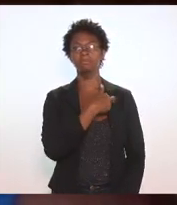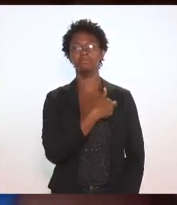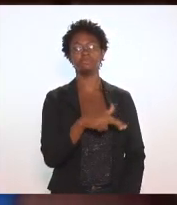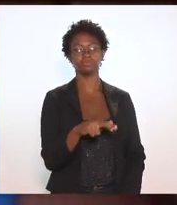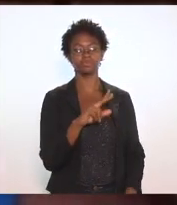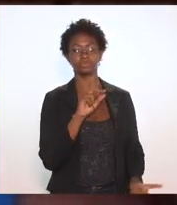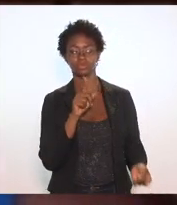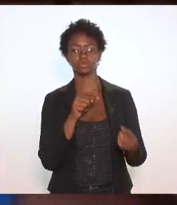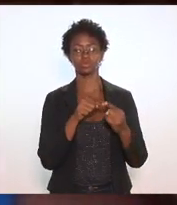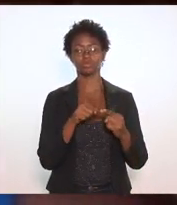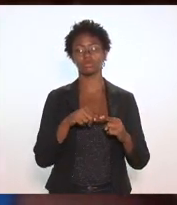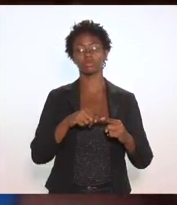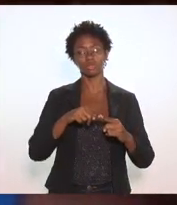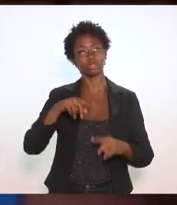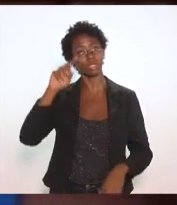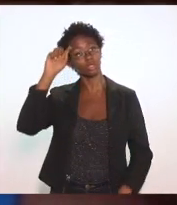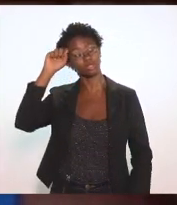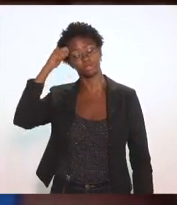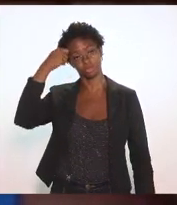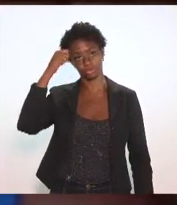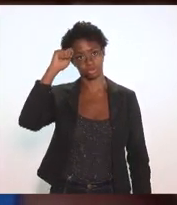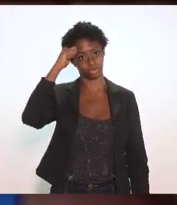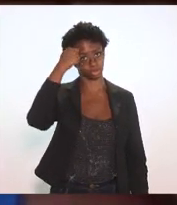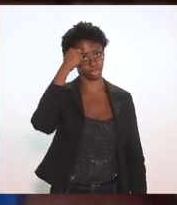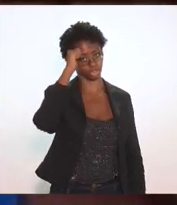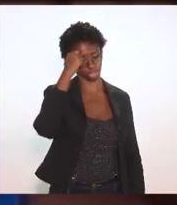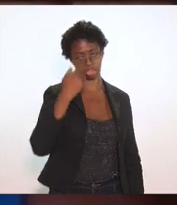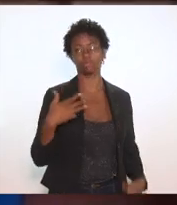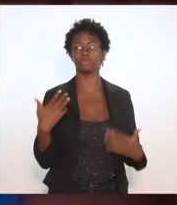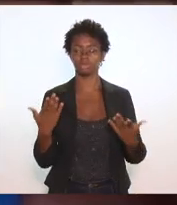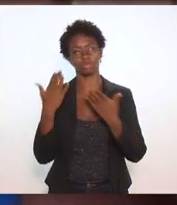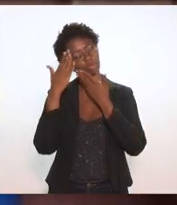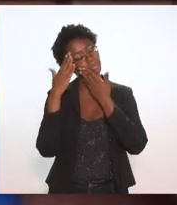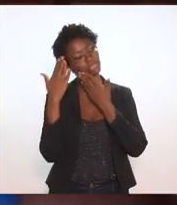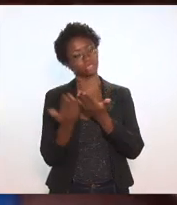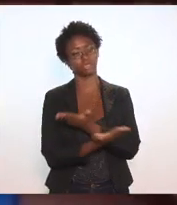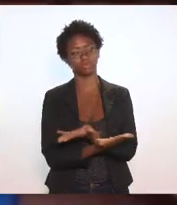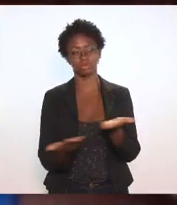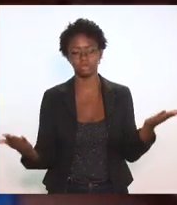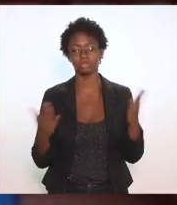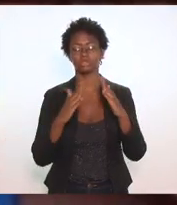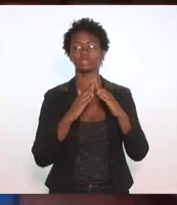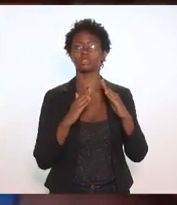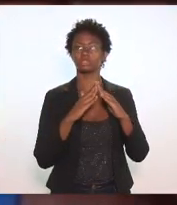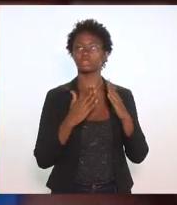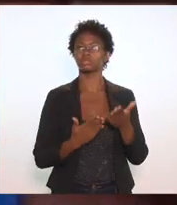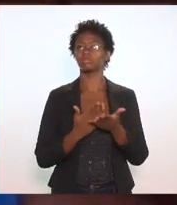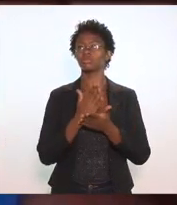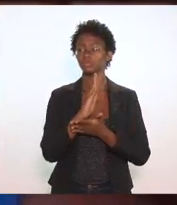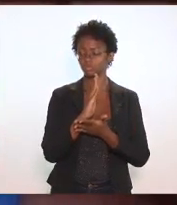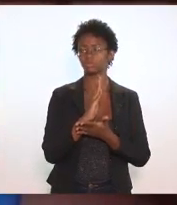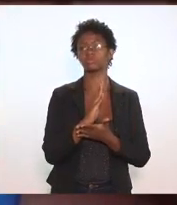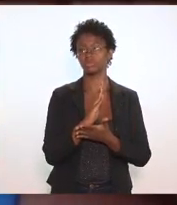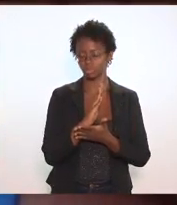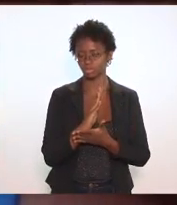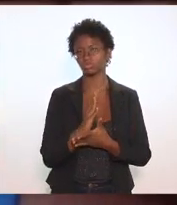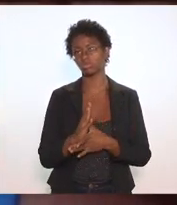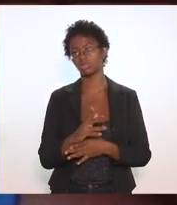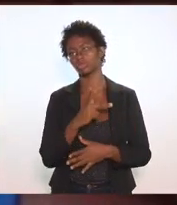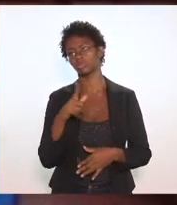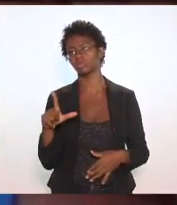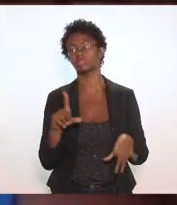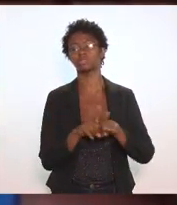evocam a negritude do nosso país. Então, eu quero agradecer a casa pela aprovação do projeto, agradecer em especial ao